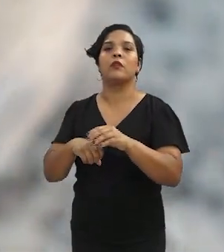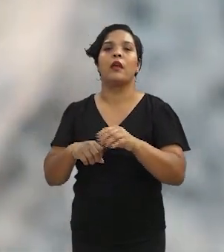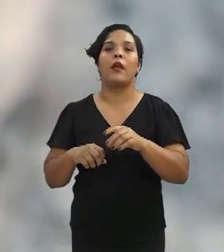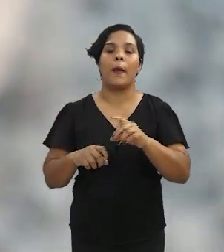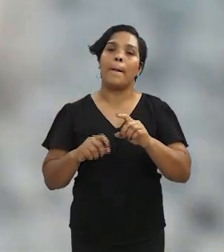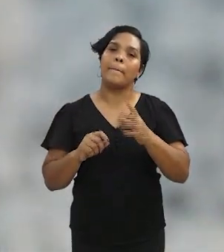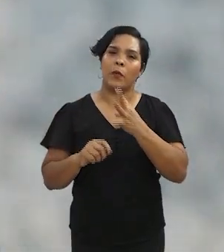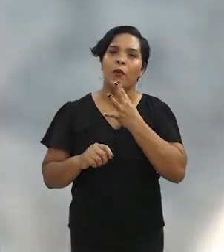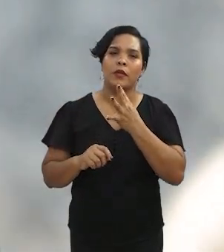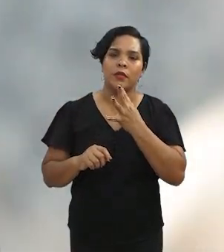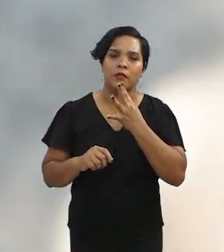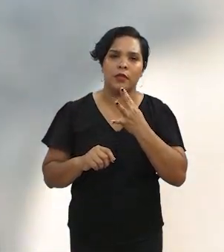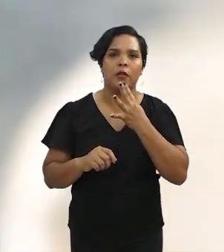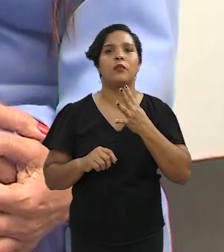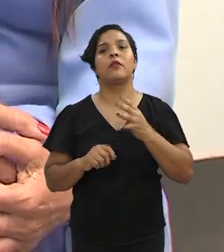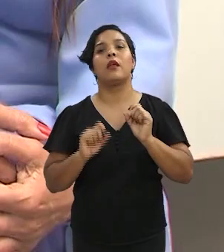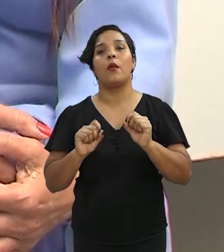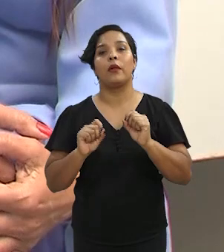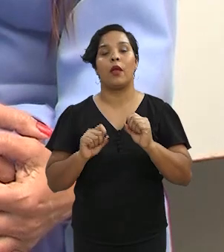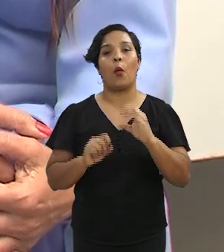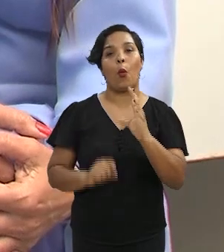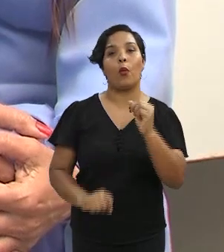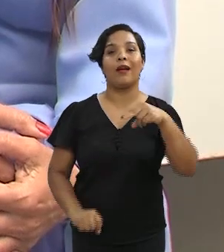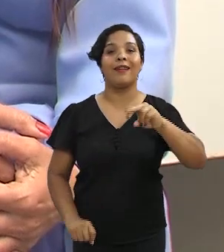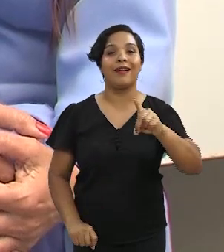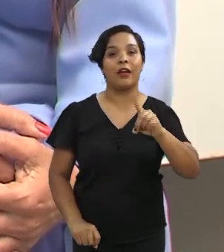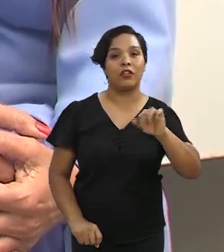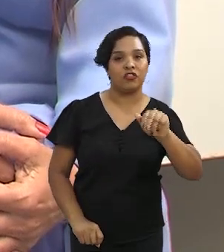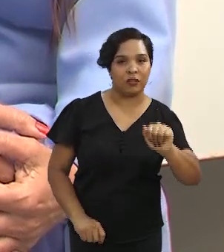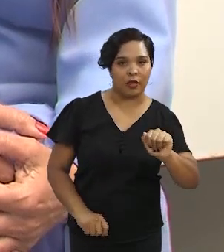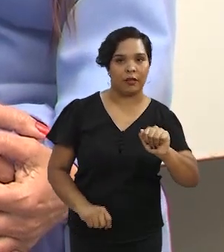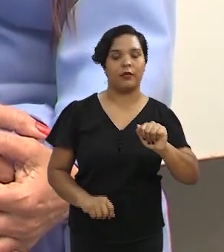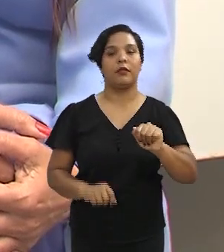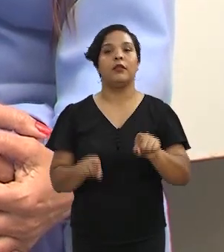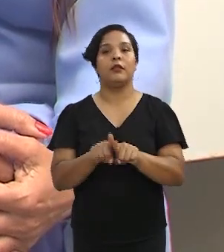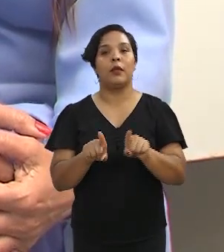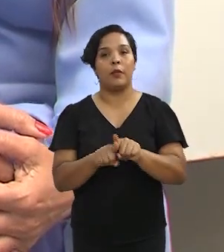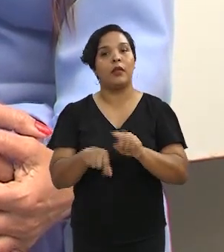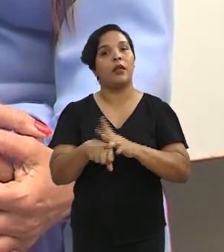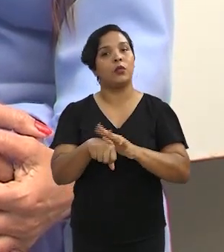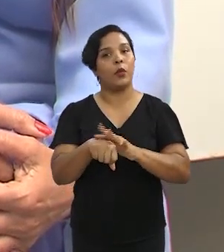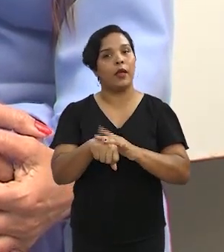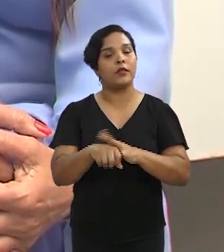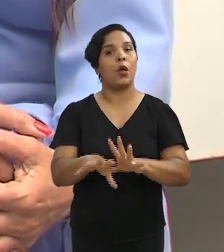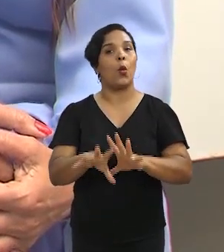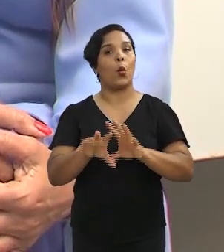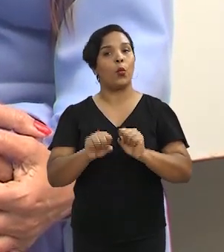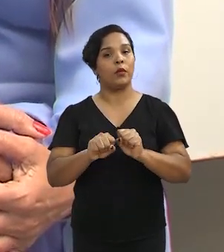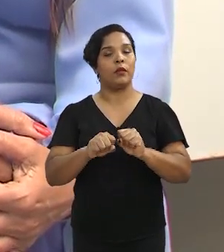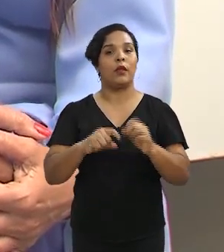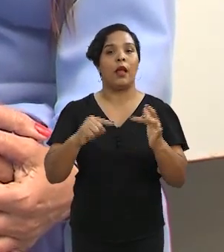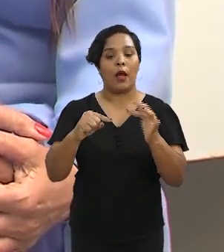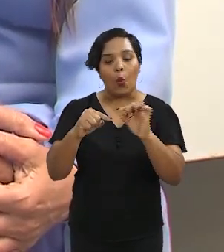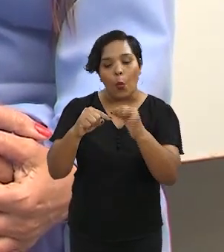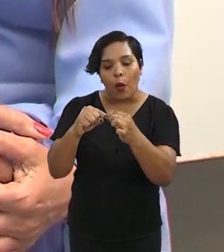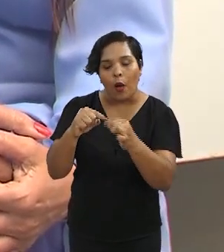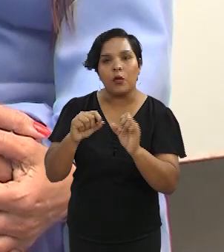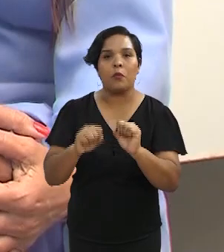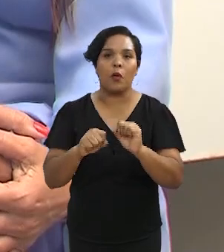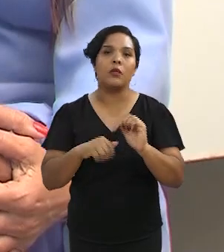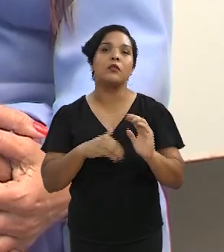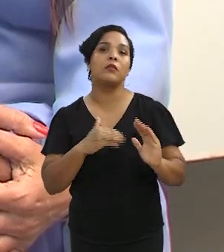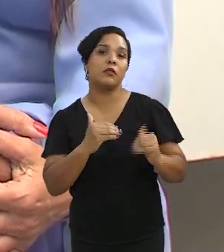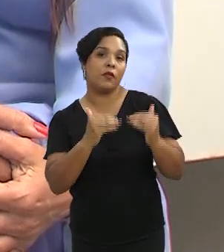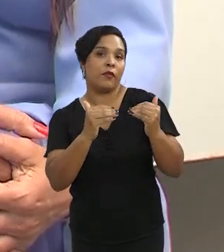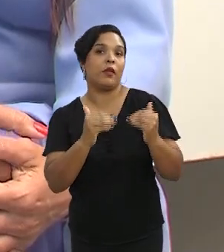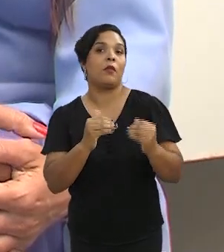dermatófitos, né? Um gênero bastante conhecido da gente é o gênero Cândida, causador da candidíase. Ele também, quando ele entra em contato com a unha, ele pode